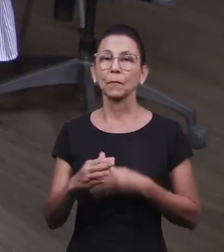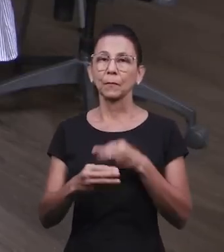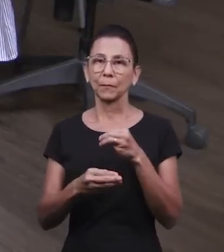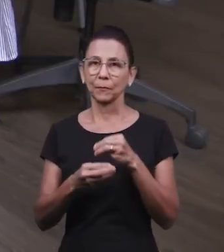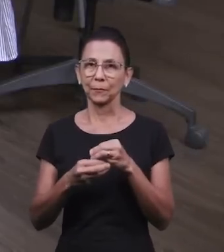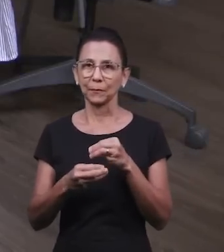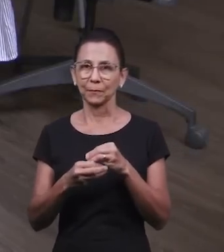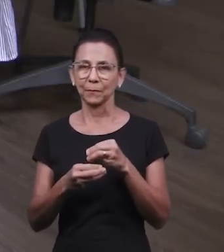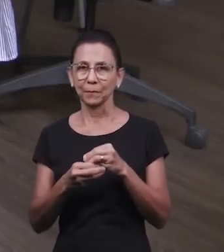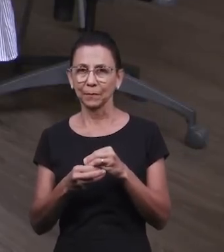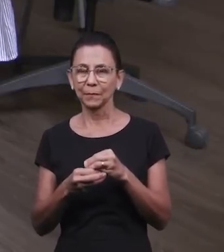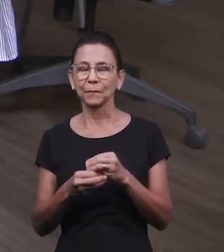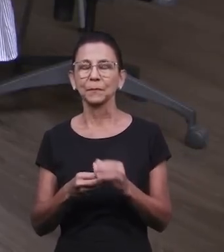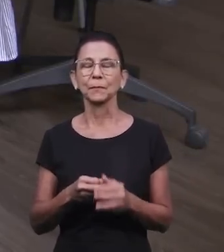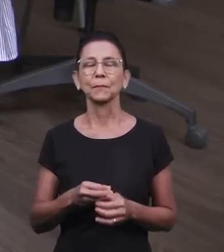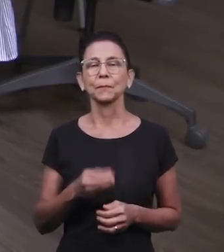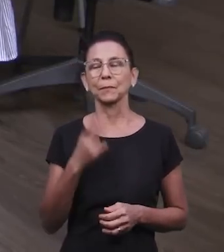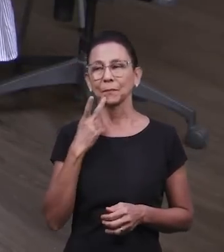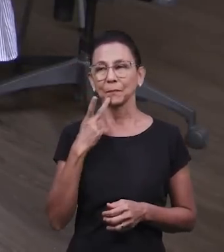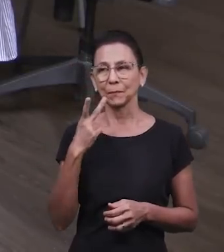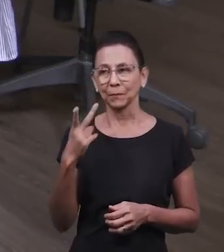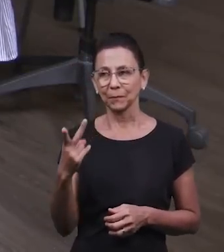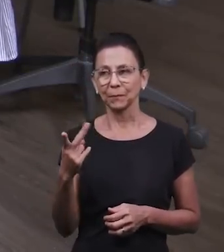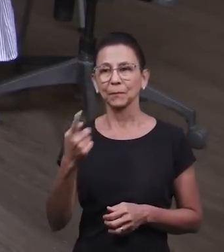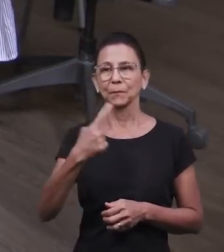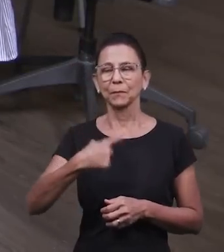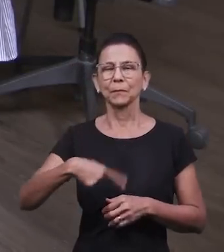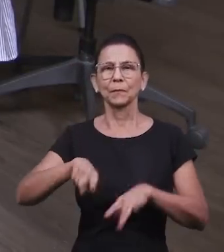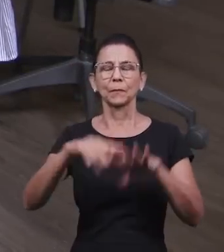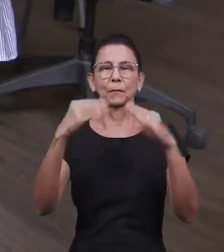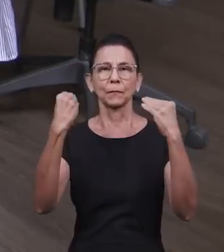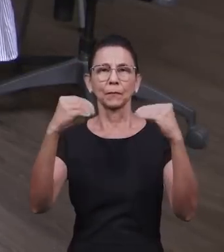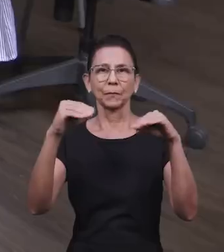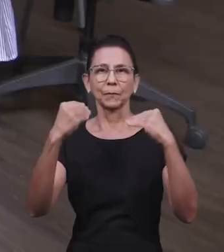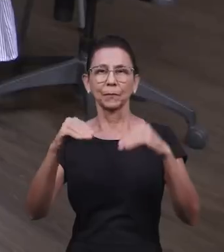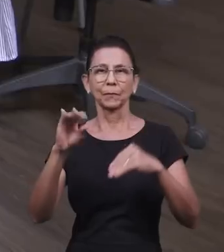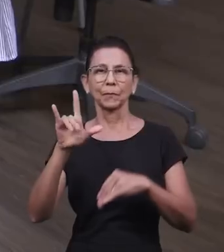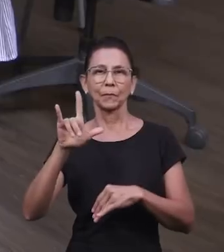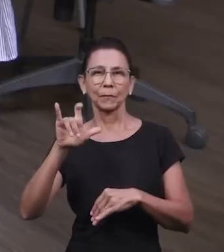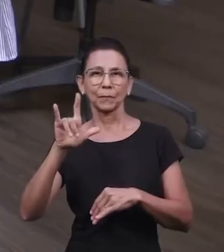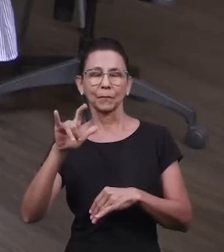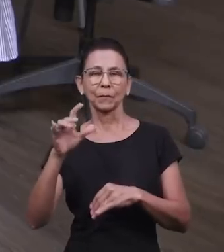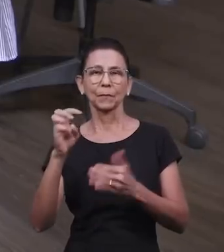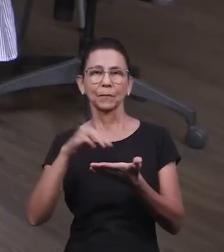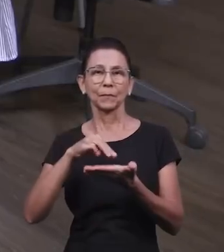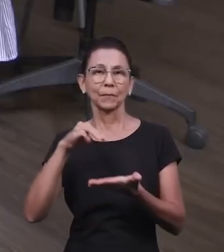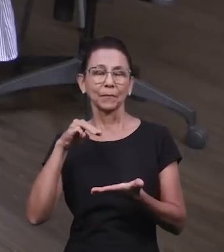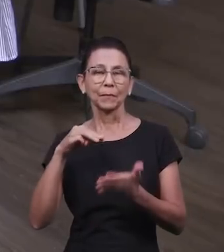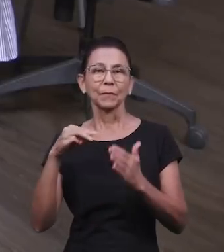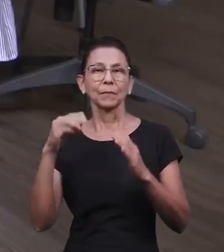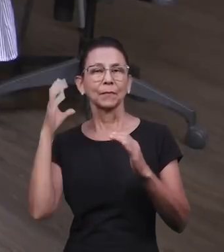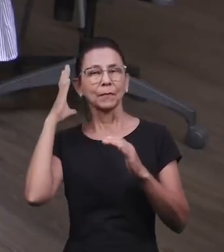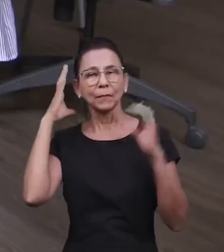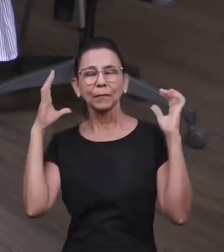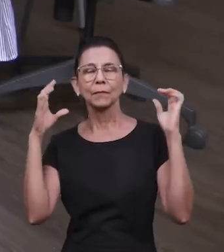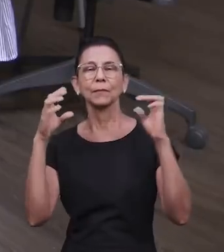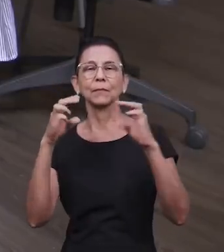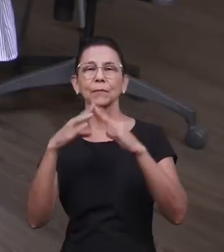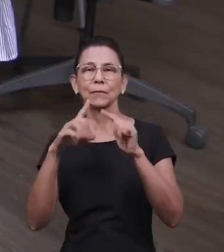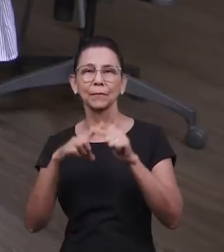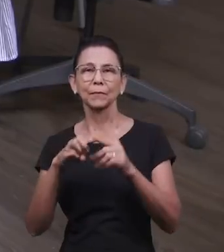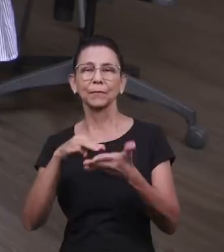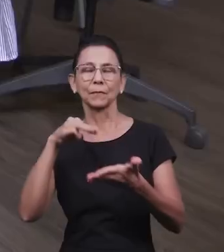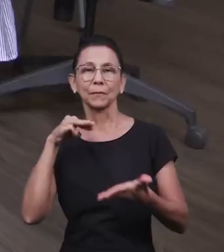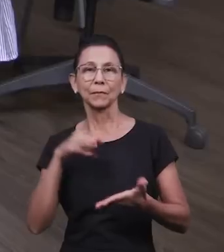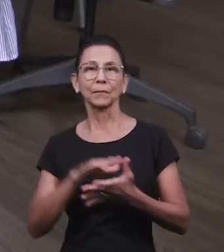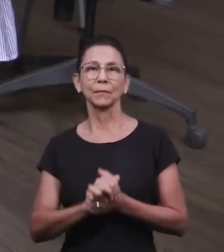Léo disse no início, as postagens que nós fazemos no Instagram da Igreja Cristã Maranata, no Instagram da Rádio Manaim, Facebook, ou seja,